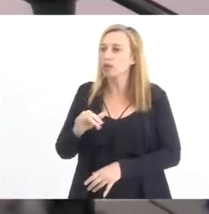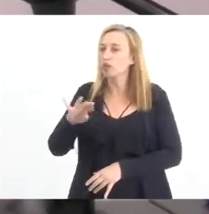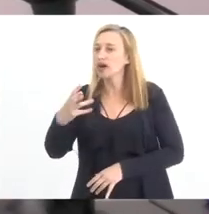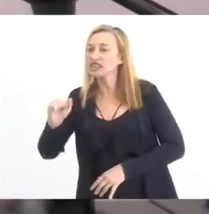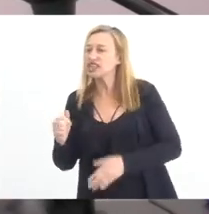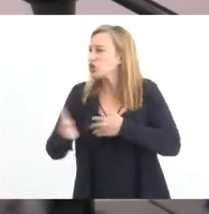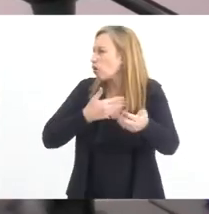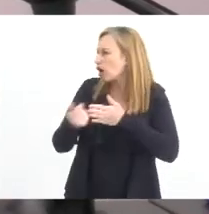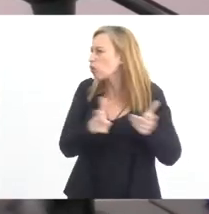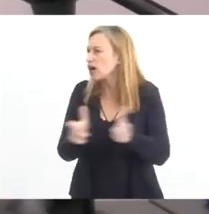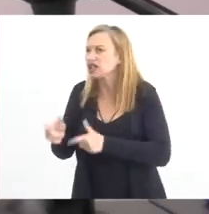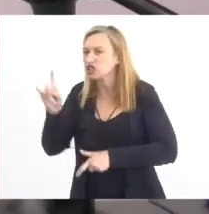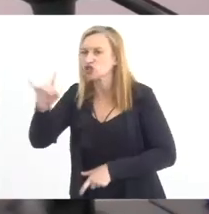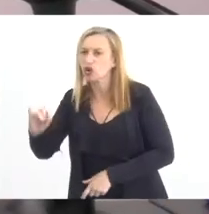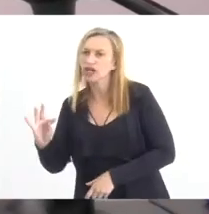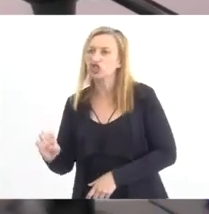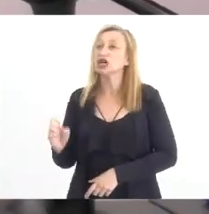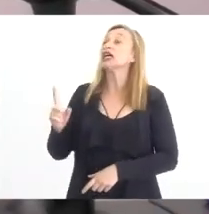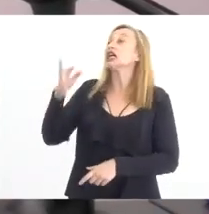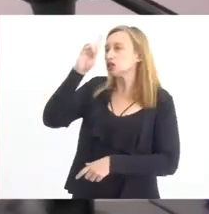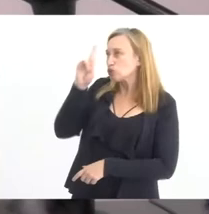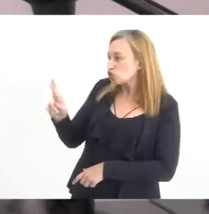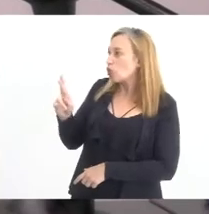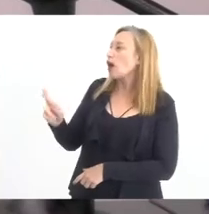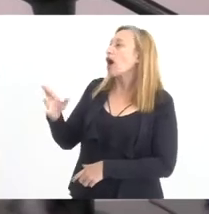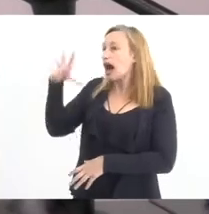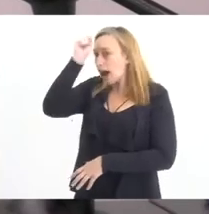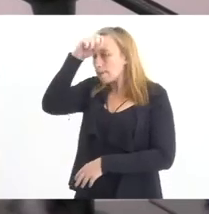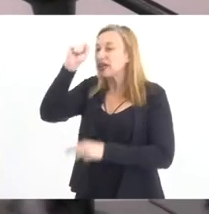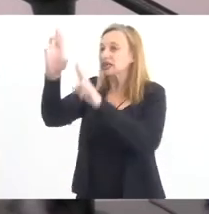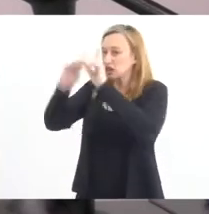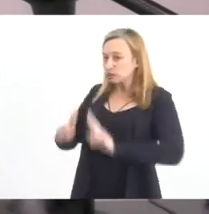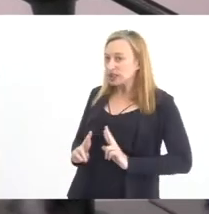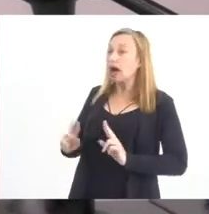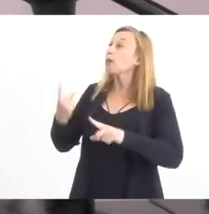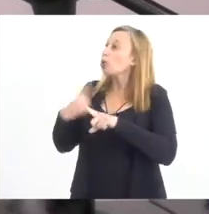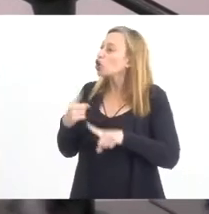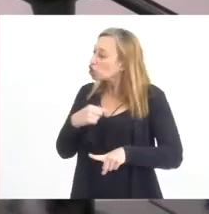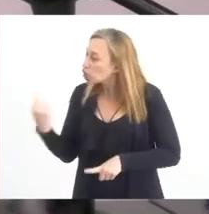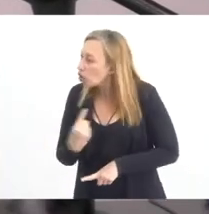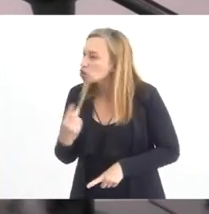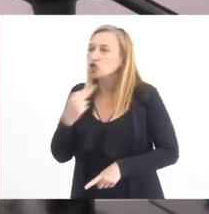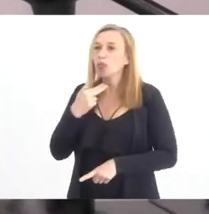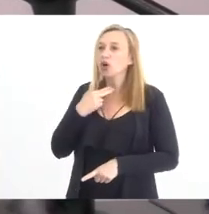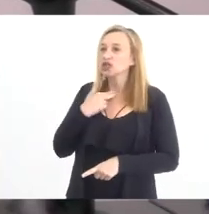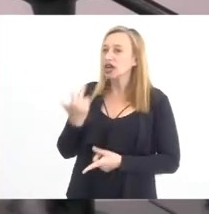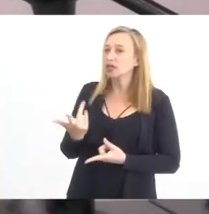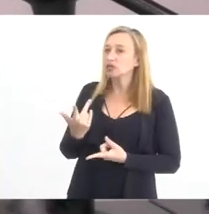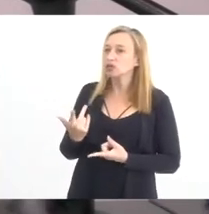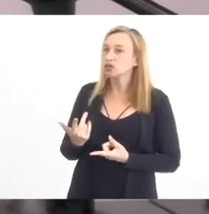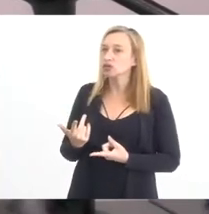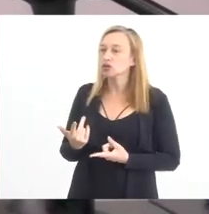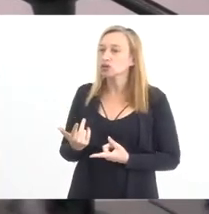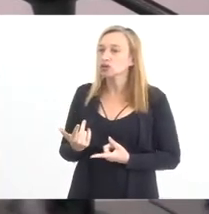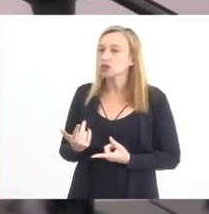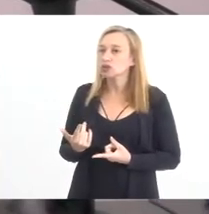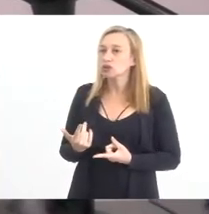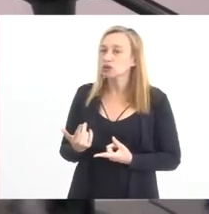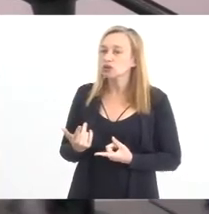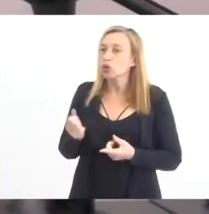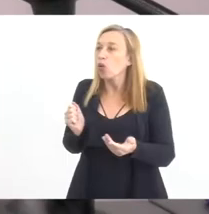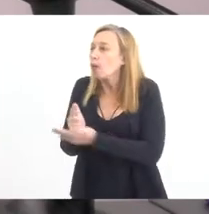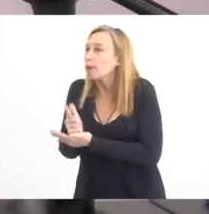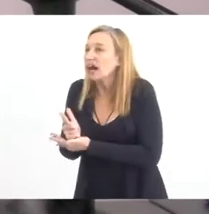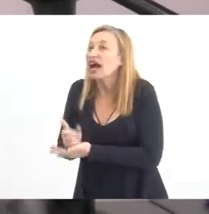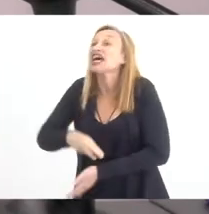outro espaço na Zona Oeste. Então o senhor aprenda a se comportar, porque nós aqui no parlamento não podemos comprar prédio. Quem tem que comprar é o